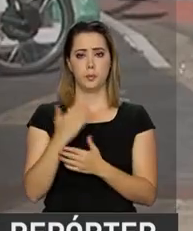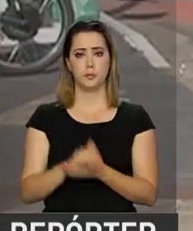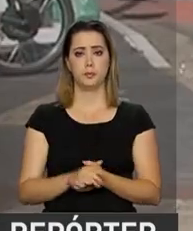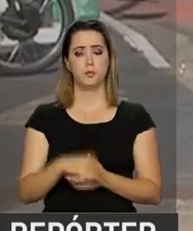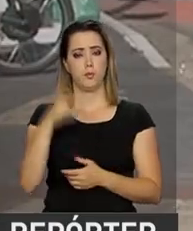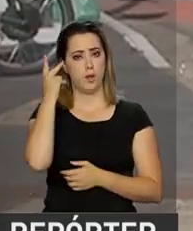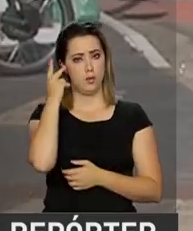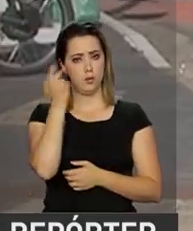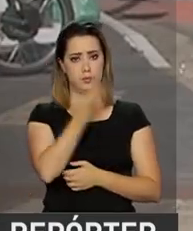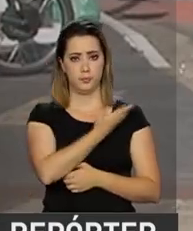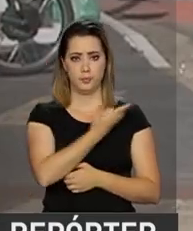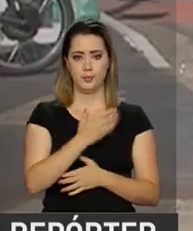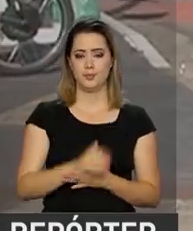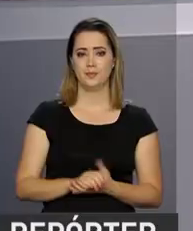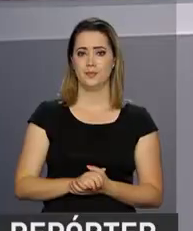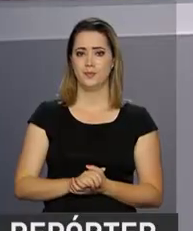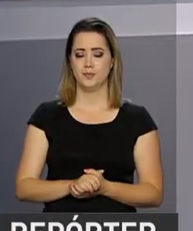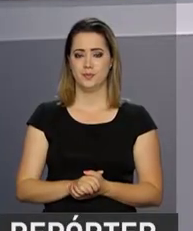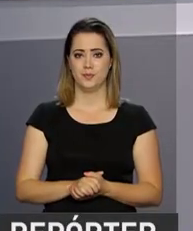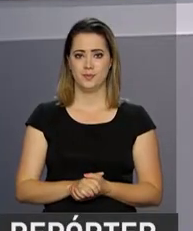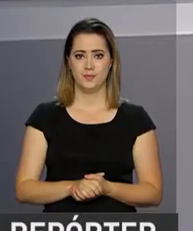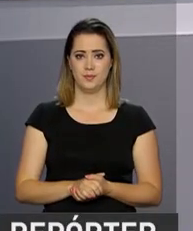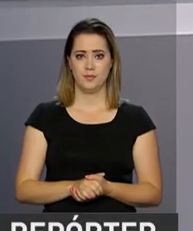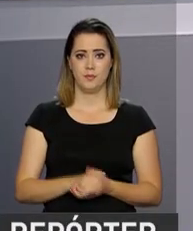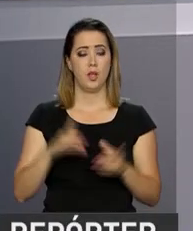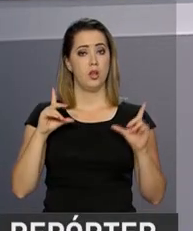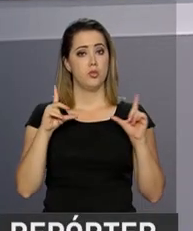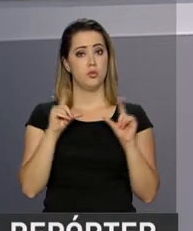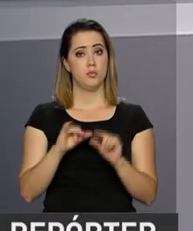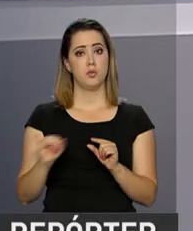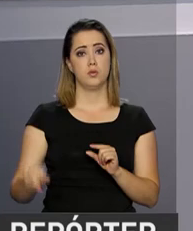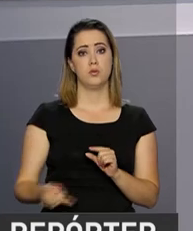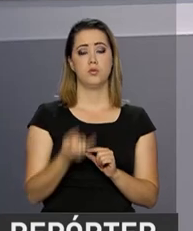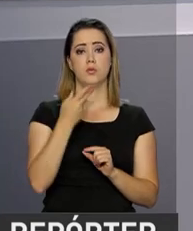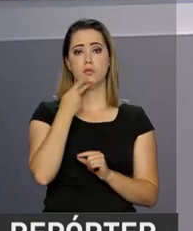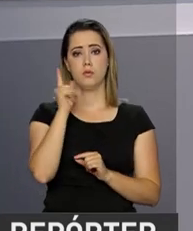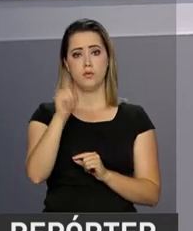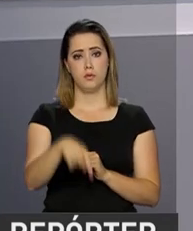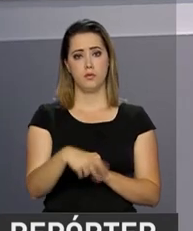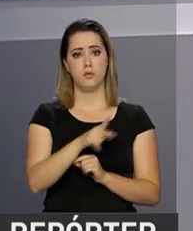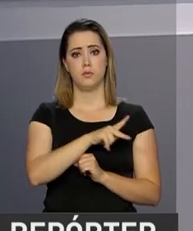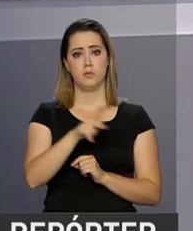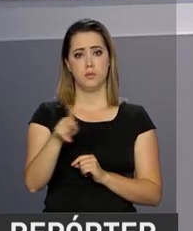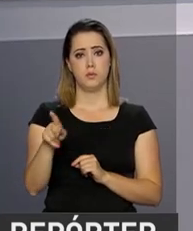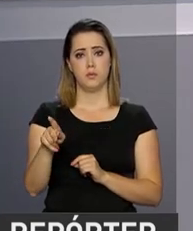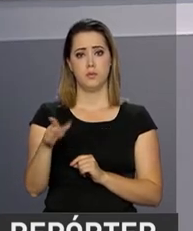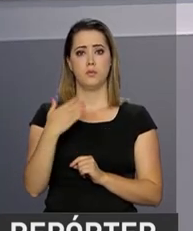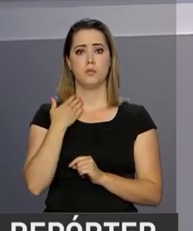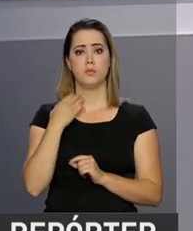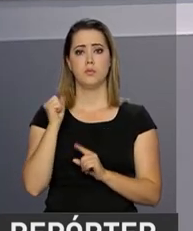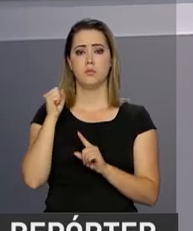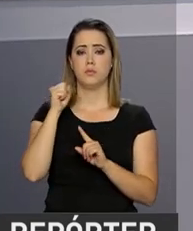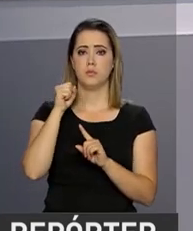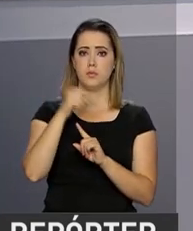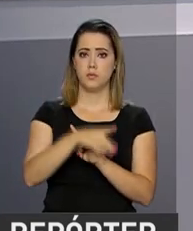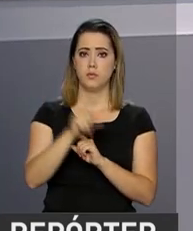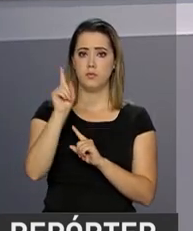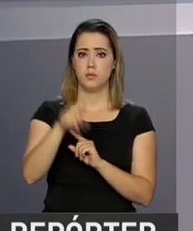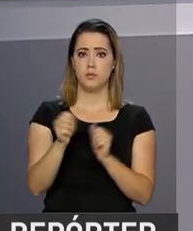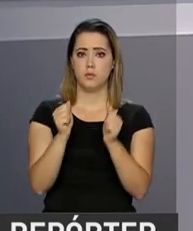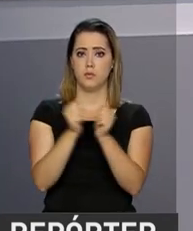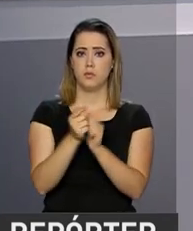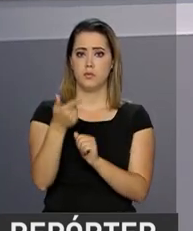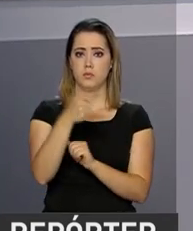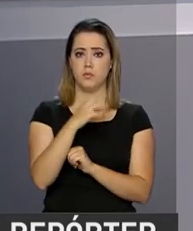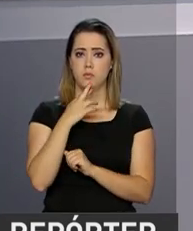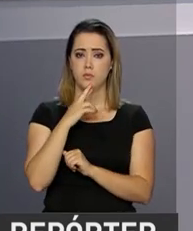de São Paulo José Luiz filho é e a queda no juro citada aí na reportagem pelo presidente do banco Central junto